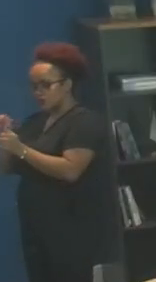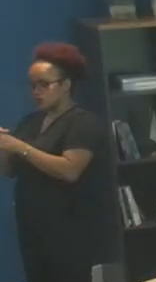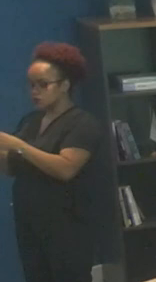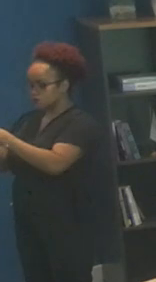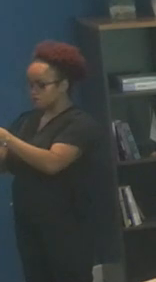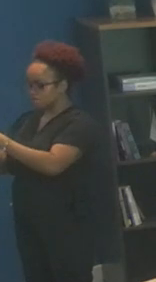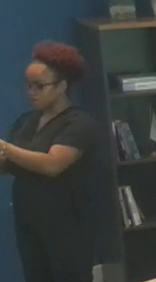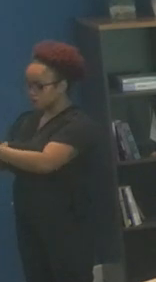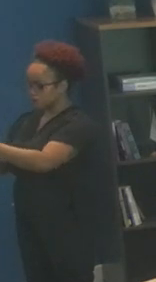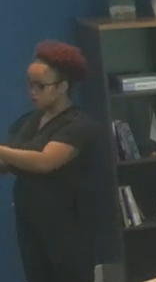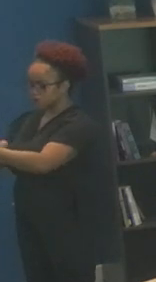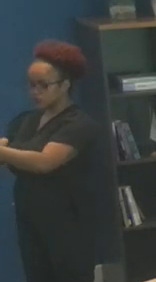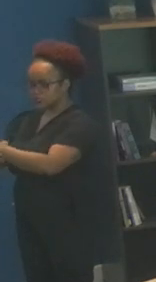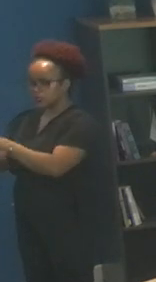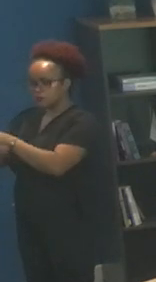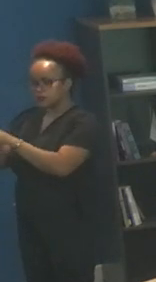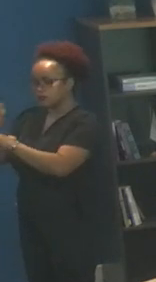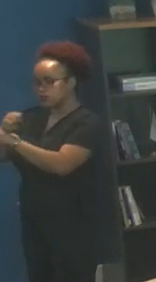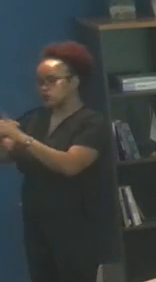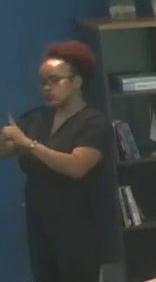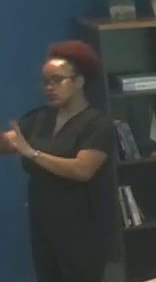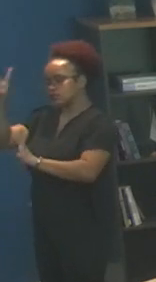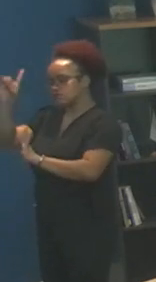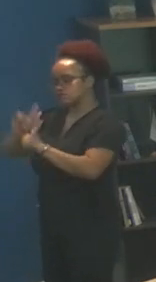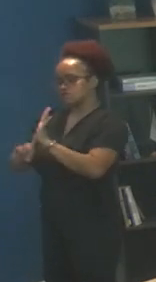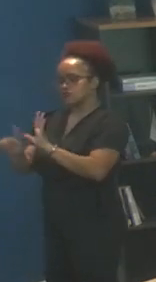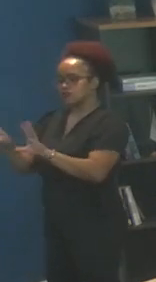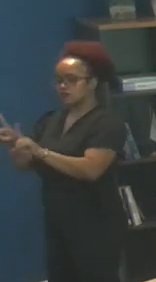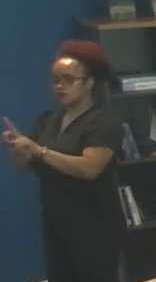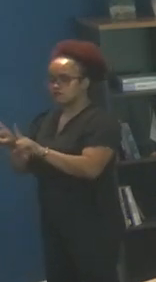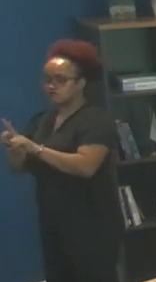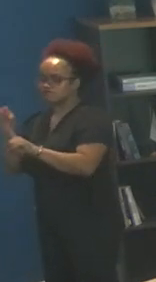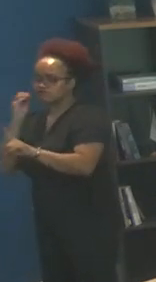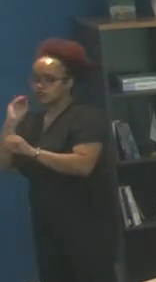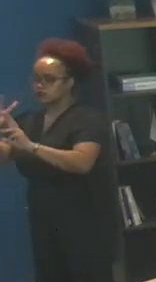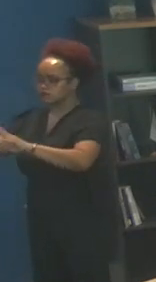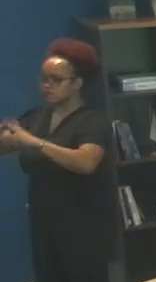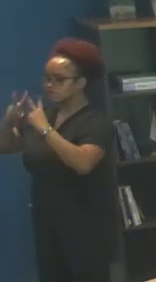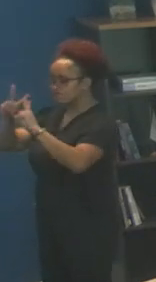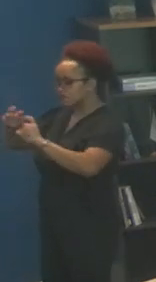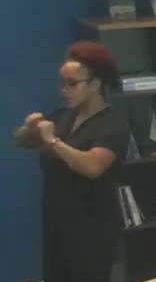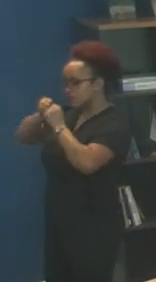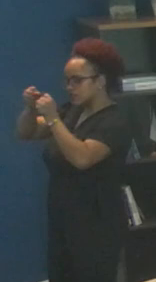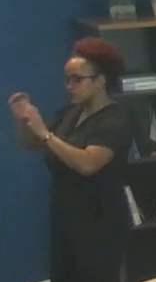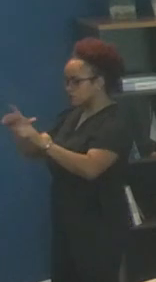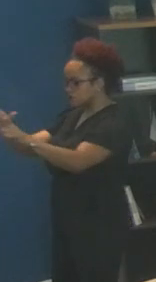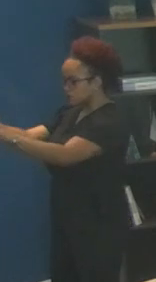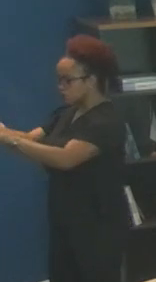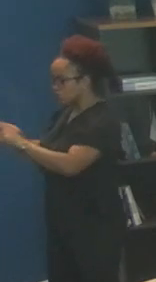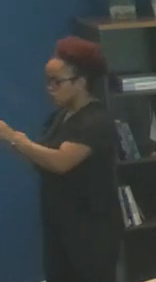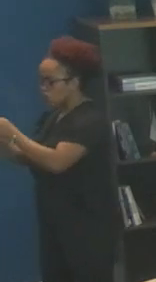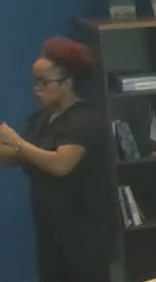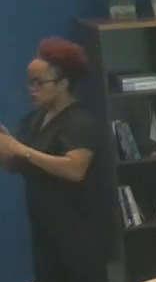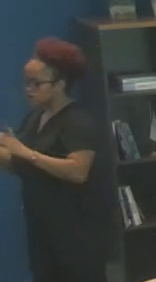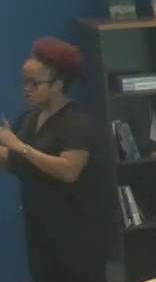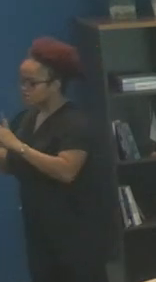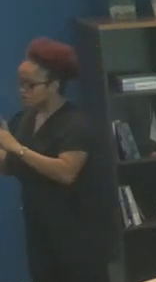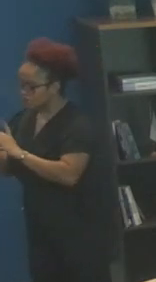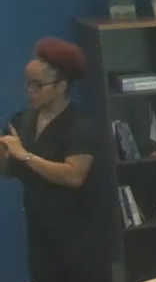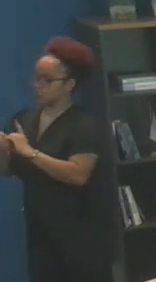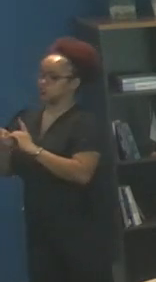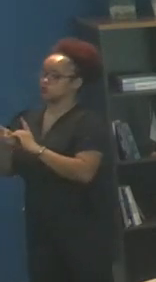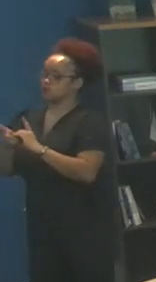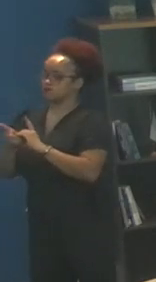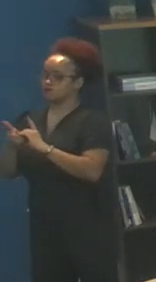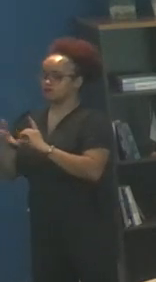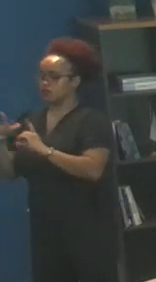onde, além de socializar os direitos, a gente vai estar tentando fortalecer os espaços de controle democrático. Então, a gente vai